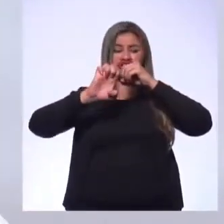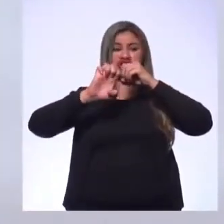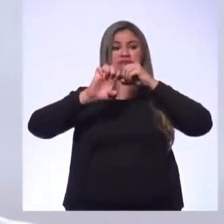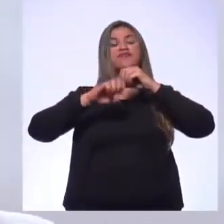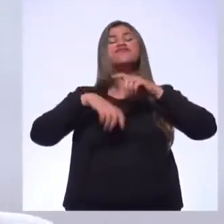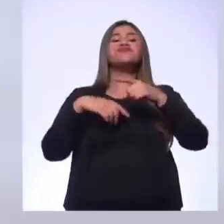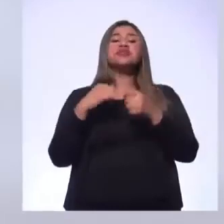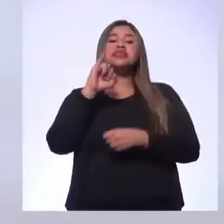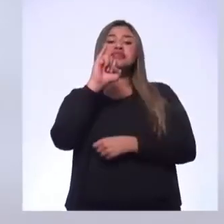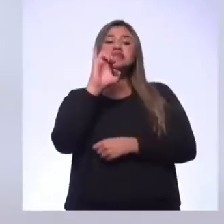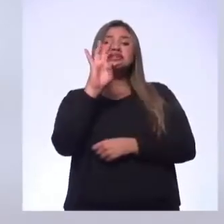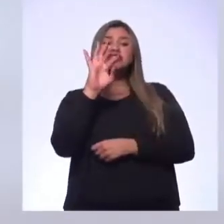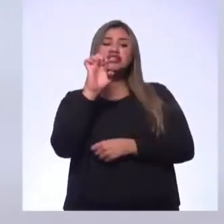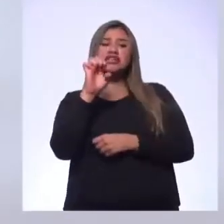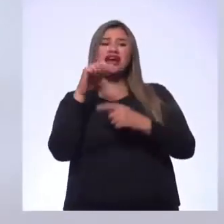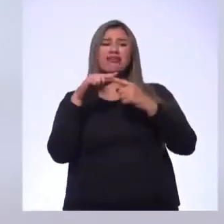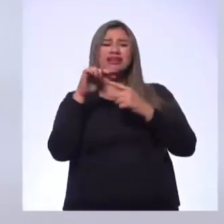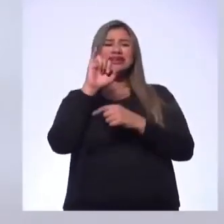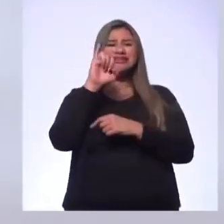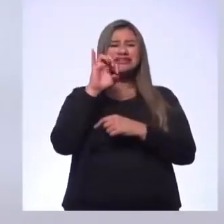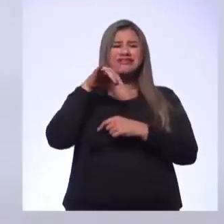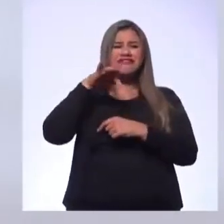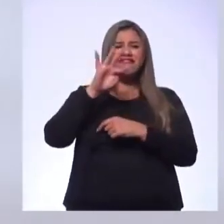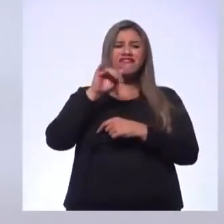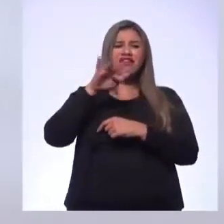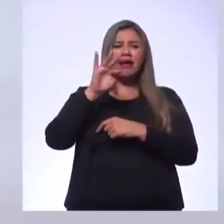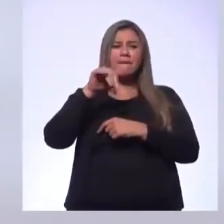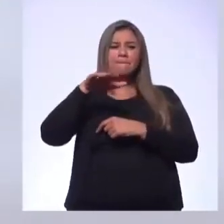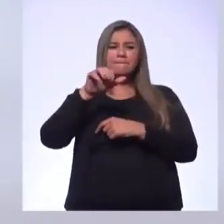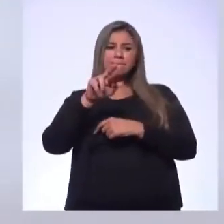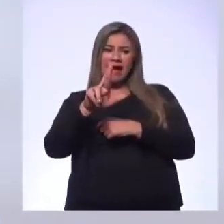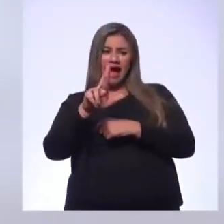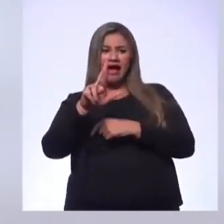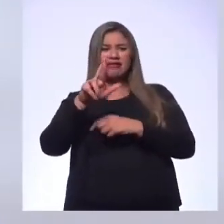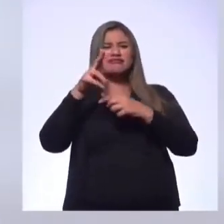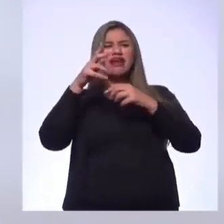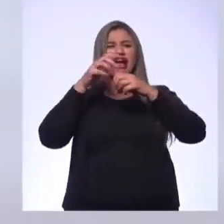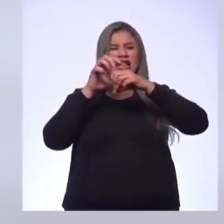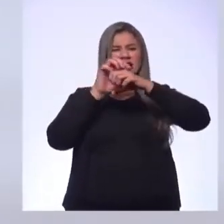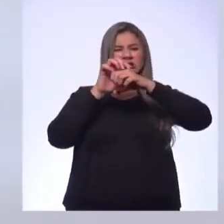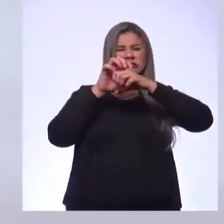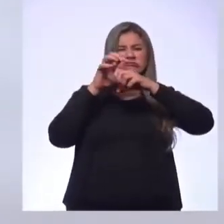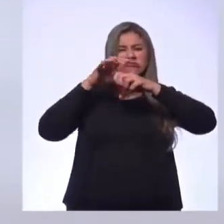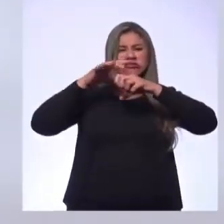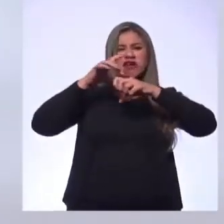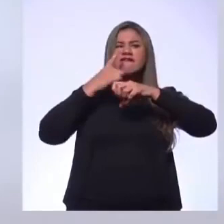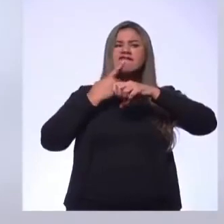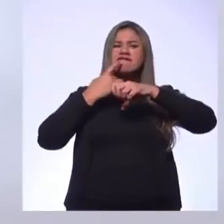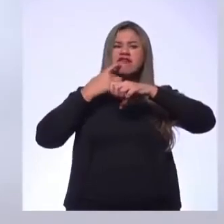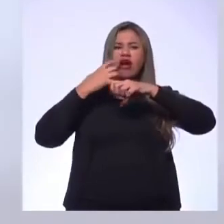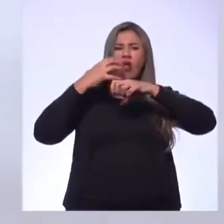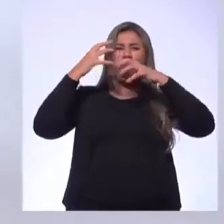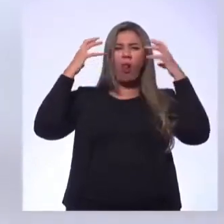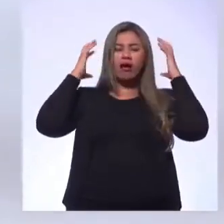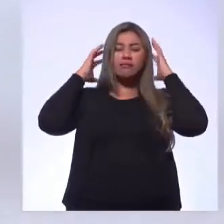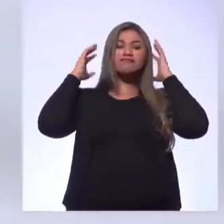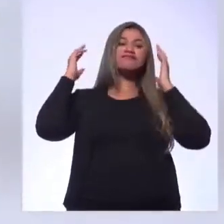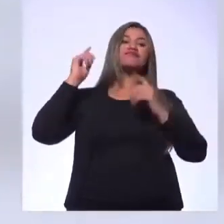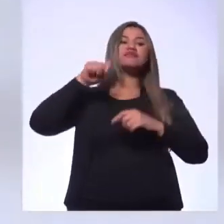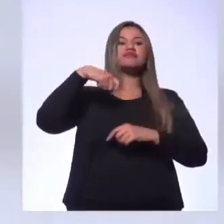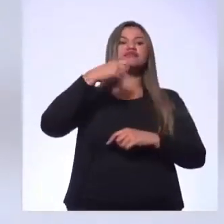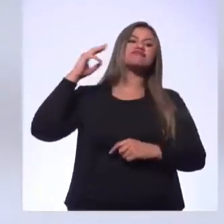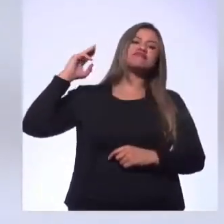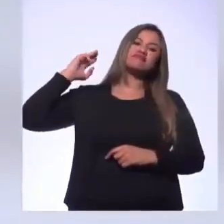quê? Inflamação. Tá? Então, quando essa membrana inflama, daí a meningite. E pode ser causada